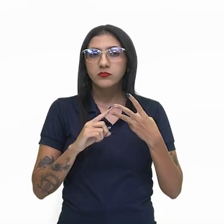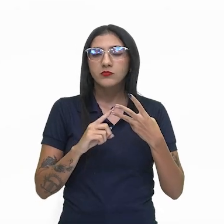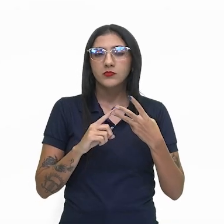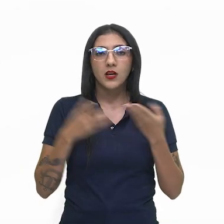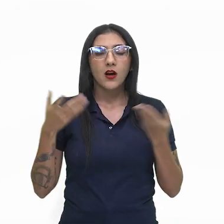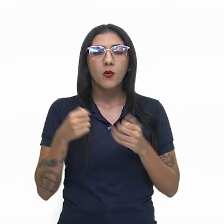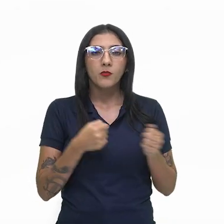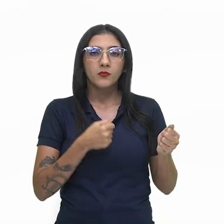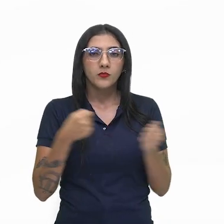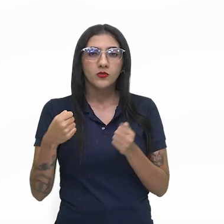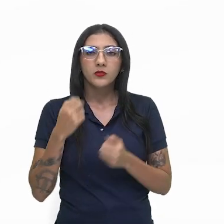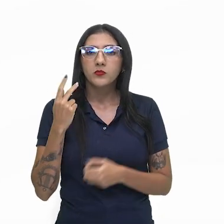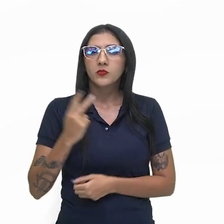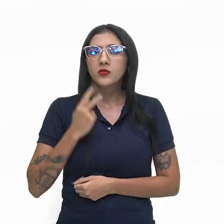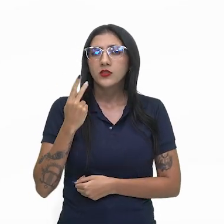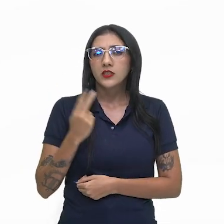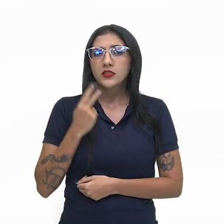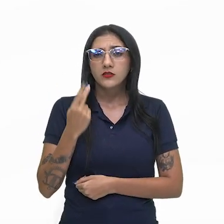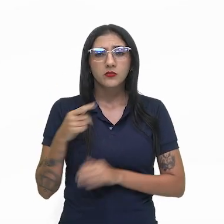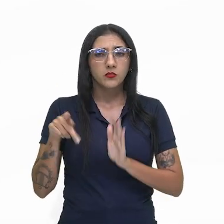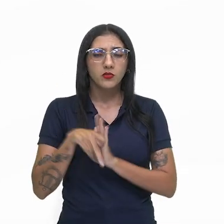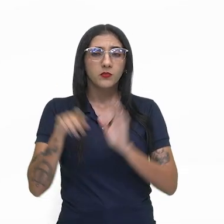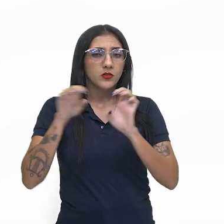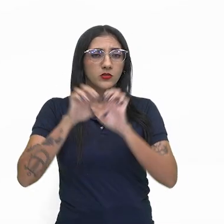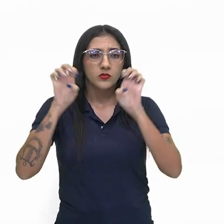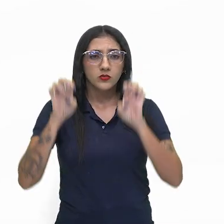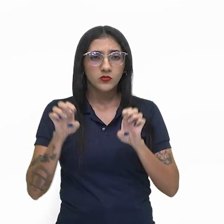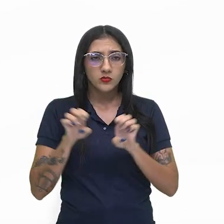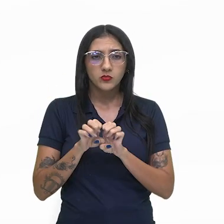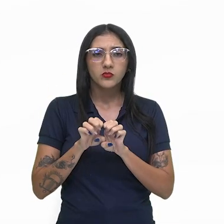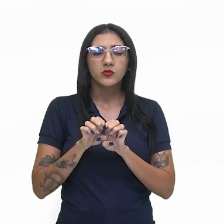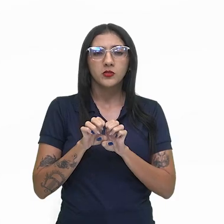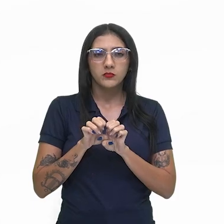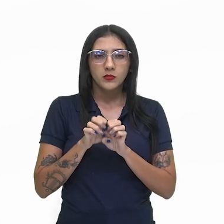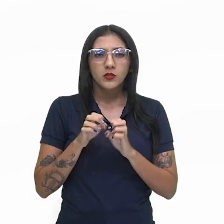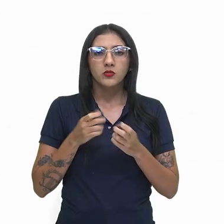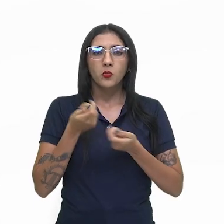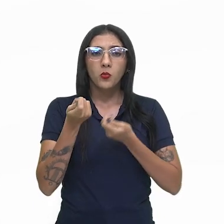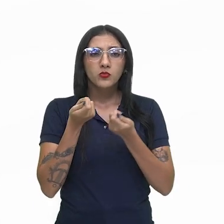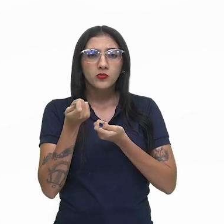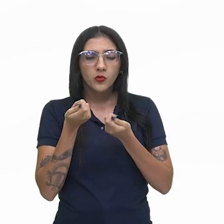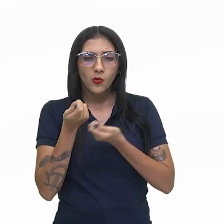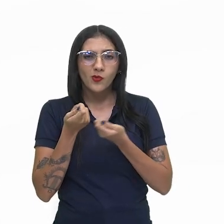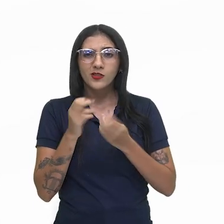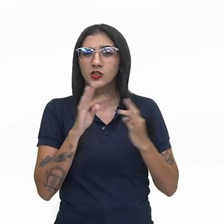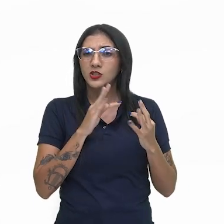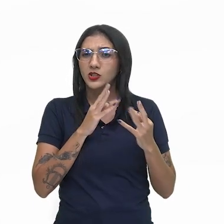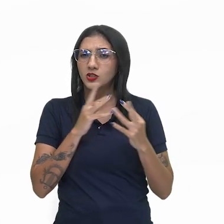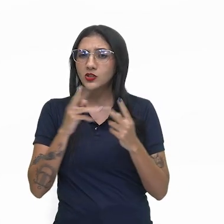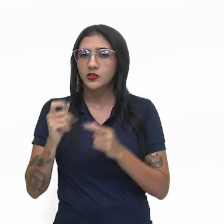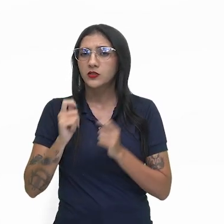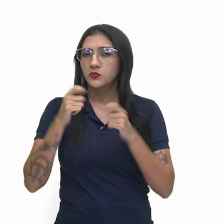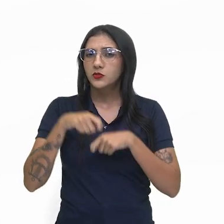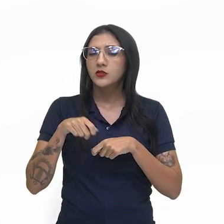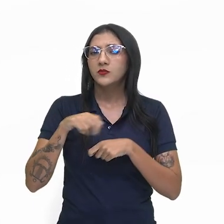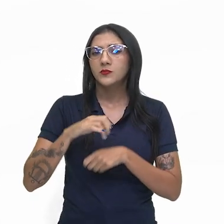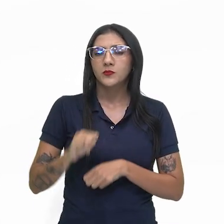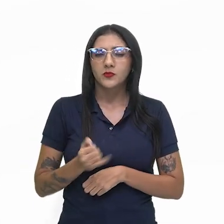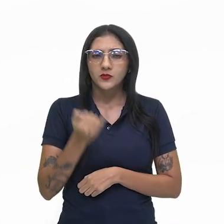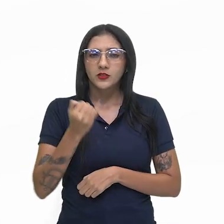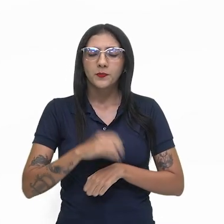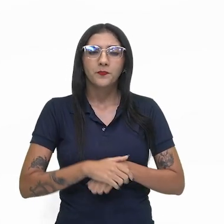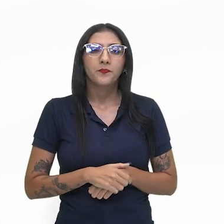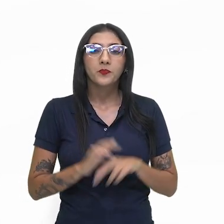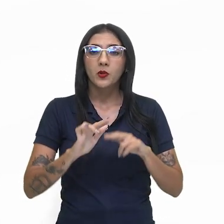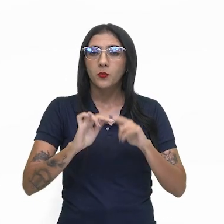Norberto Bobbio, que é o poder que tem a estrutura burocrática, que tem a estrutura administrativa toda a seu favor. Portanto, é o